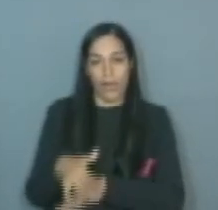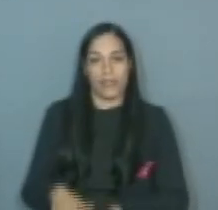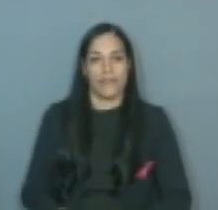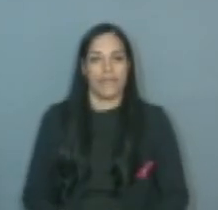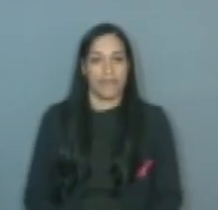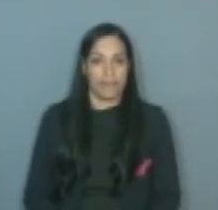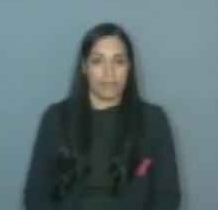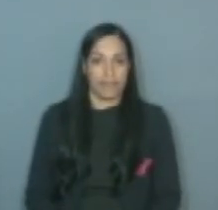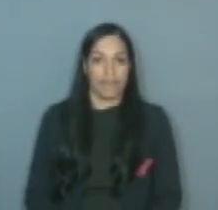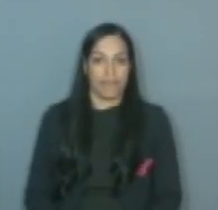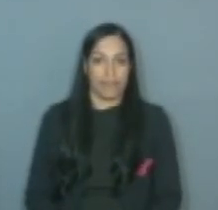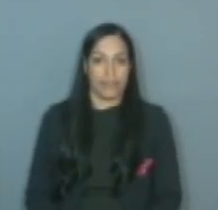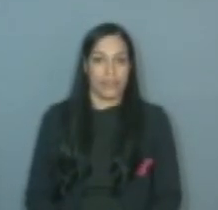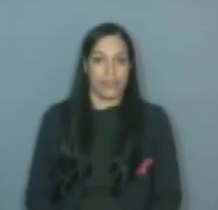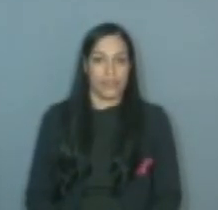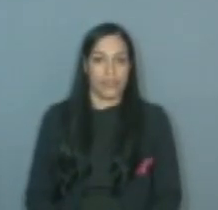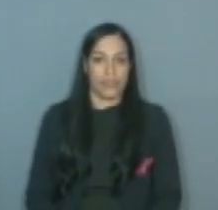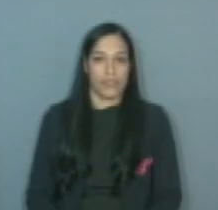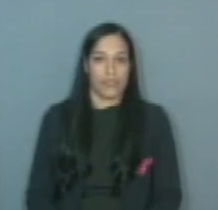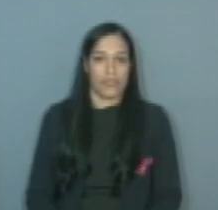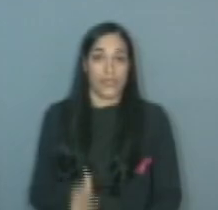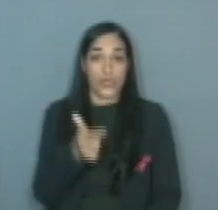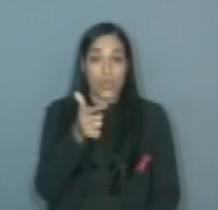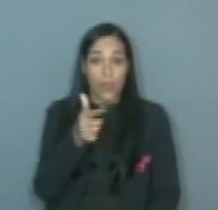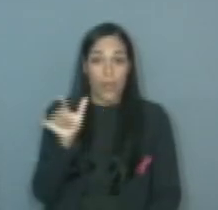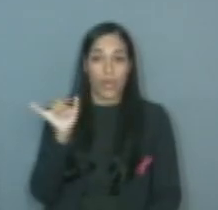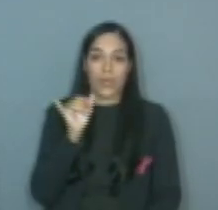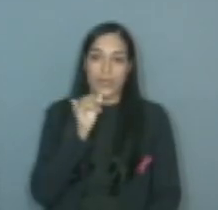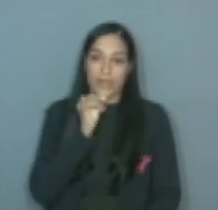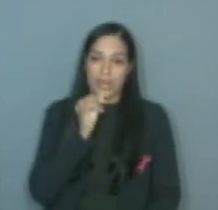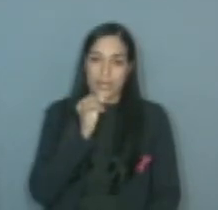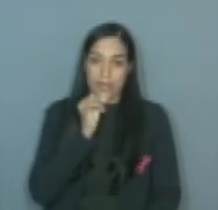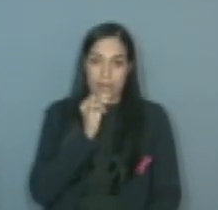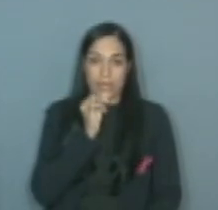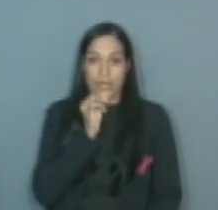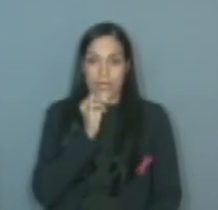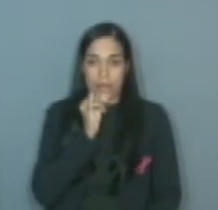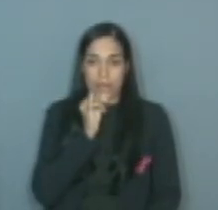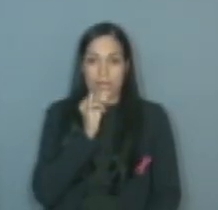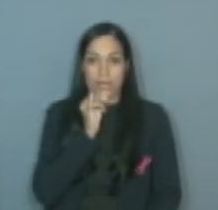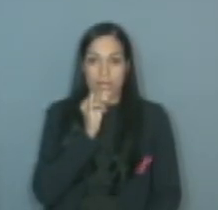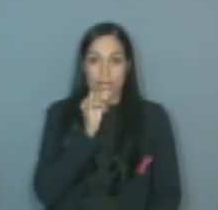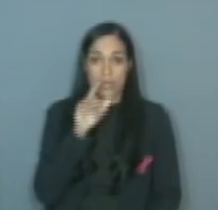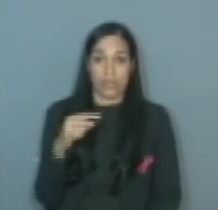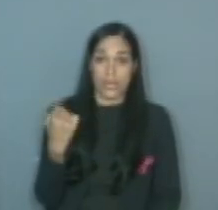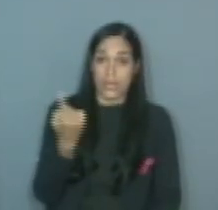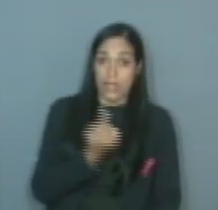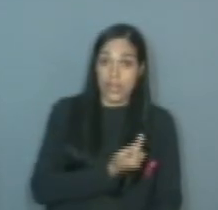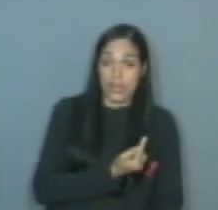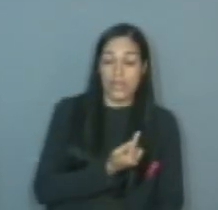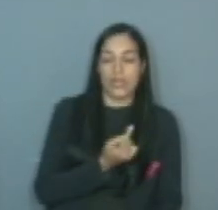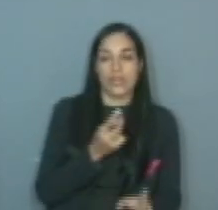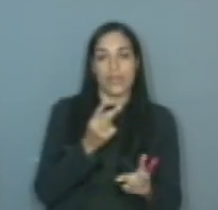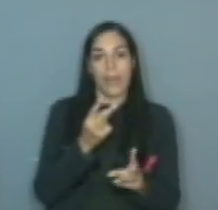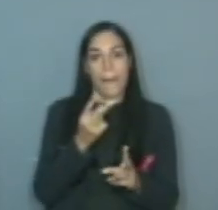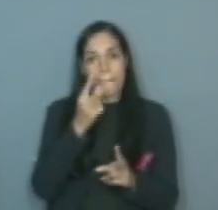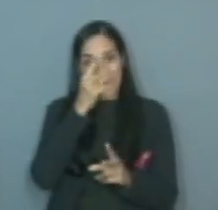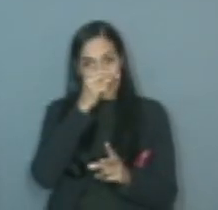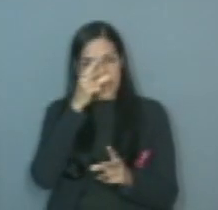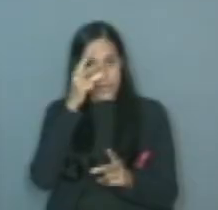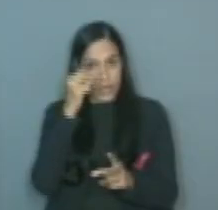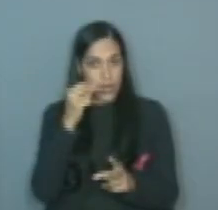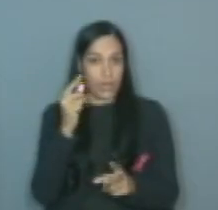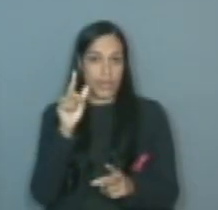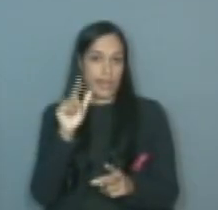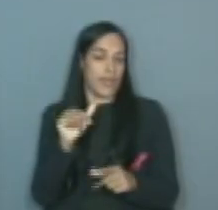senhora presidente, mas trazendo um outro exemplo, para que fique claro que a prefeitura não age com relação